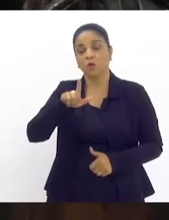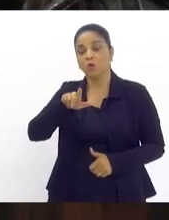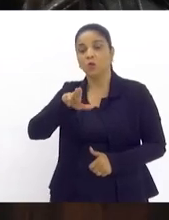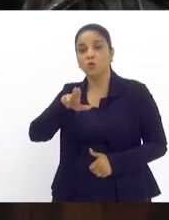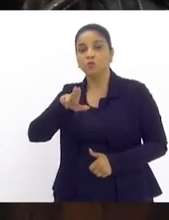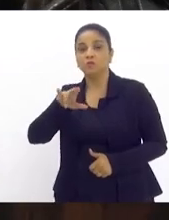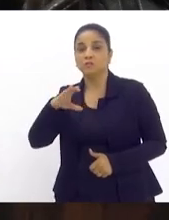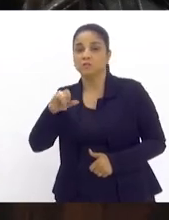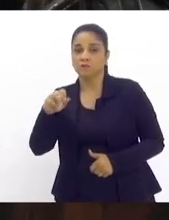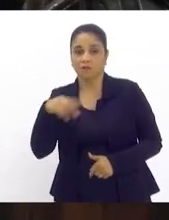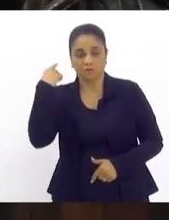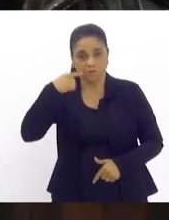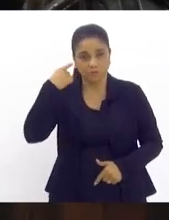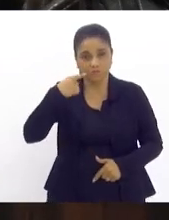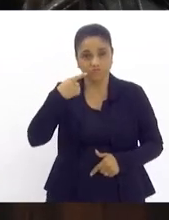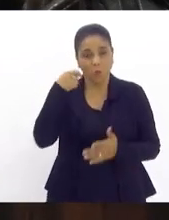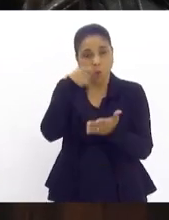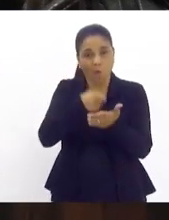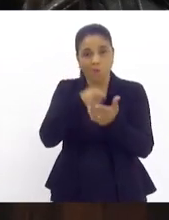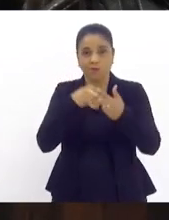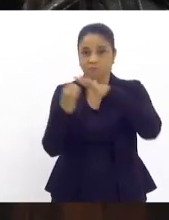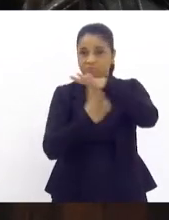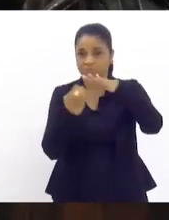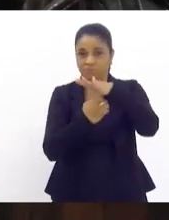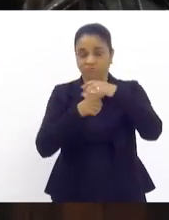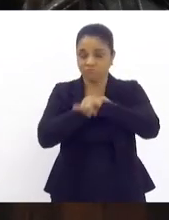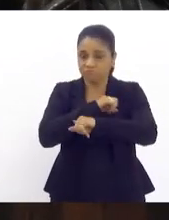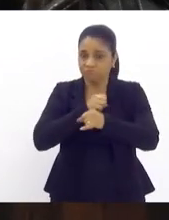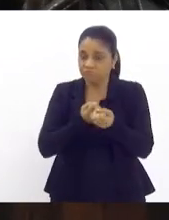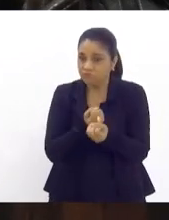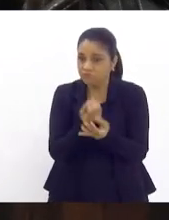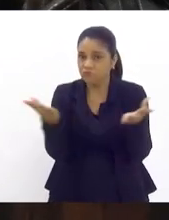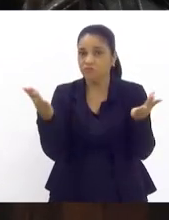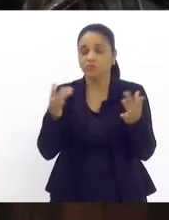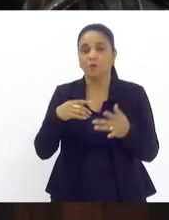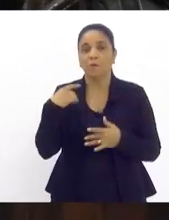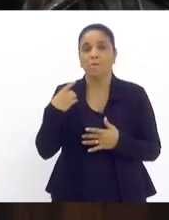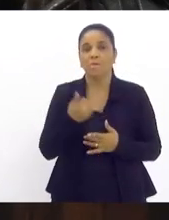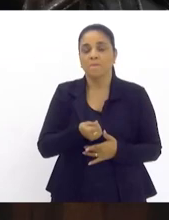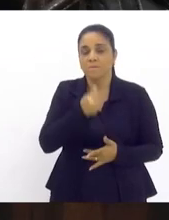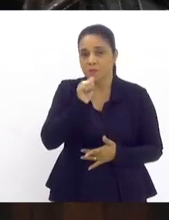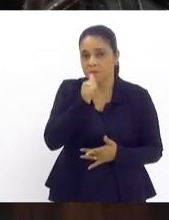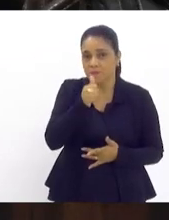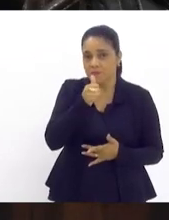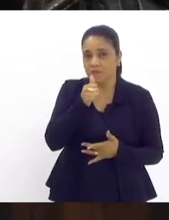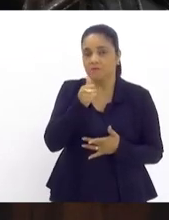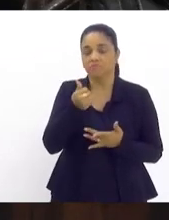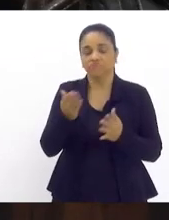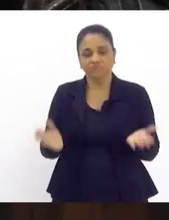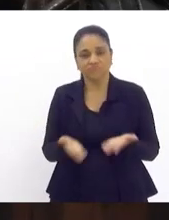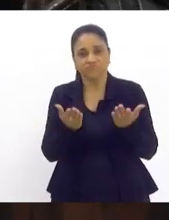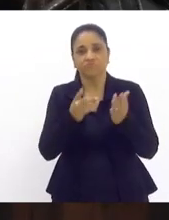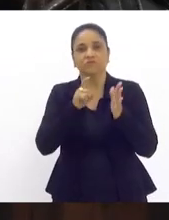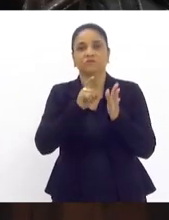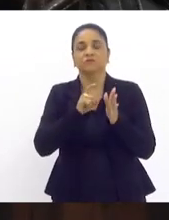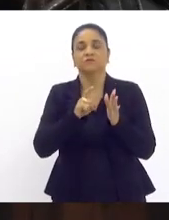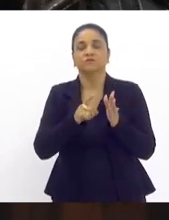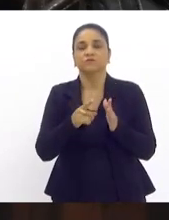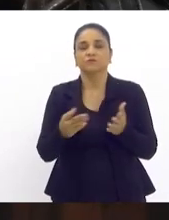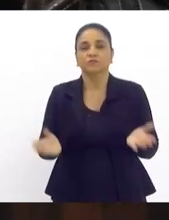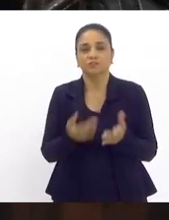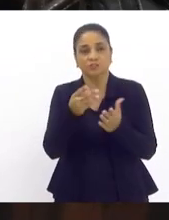as empresas que fabricam e distribuem bebida no Estado de Rio de Janeiro e recebam incentivos fiscais do governo do Estado